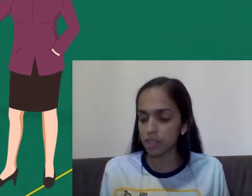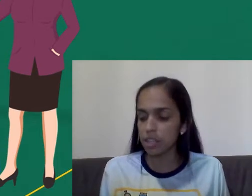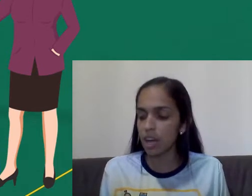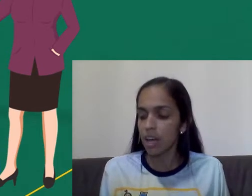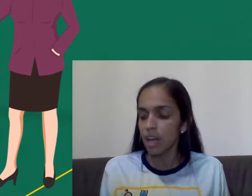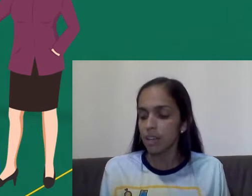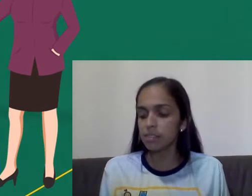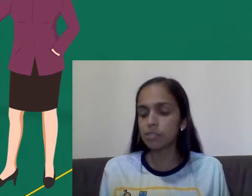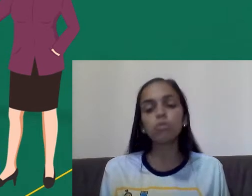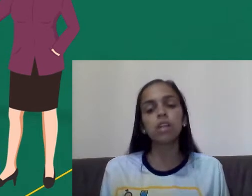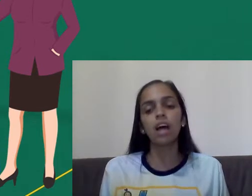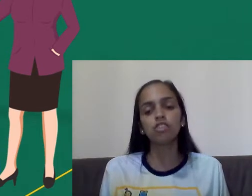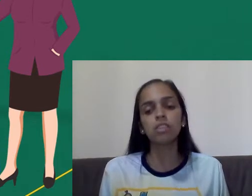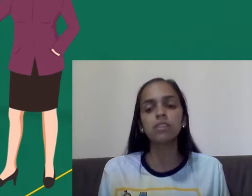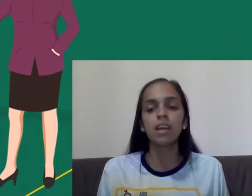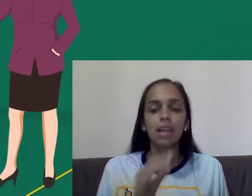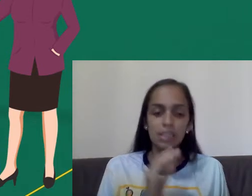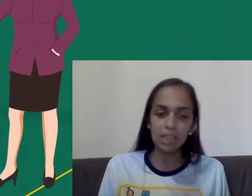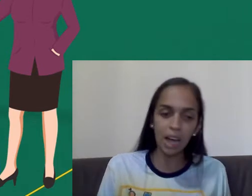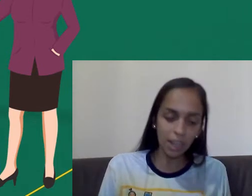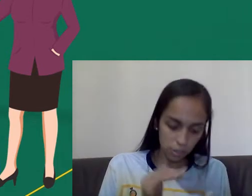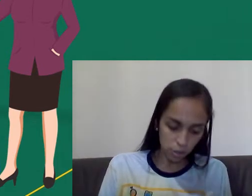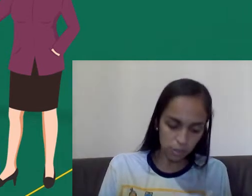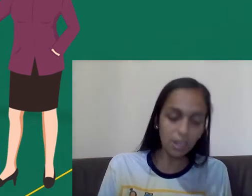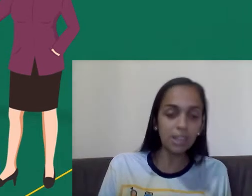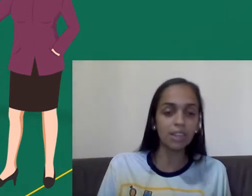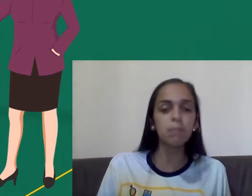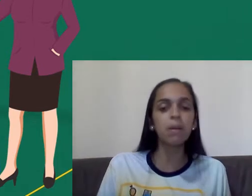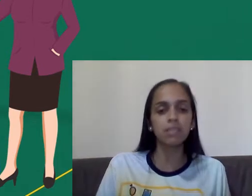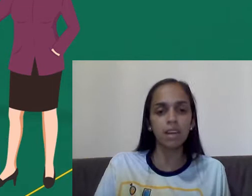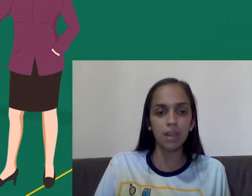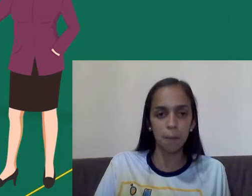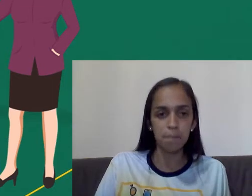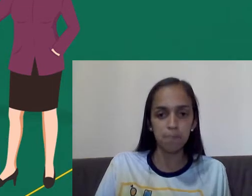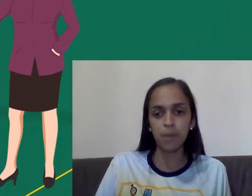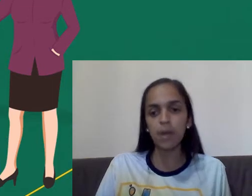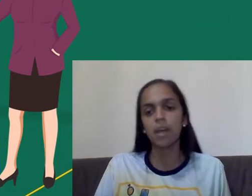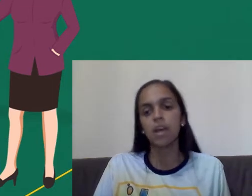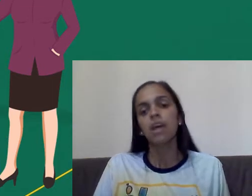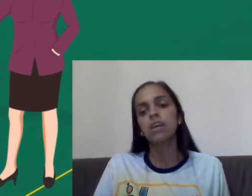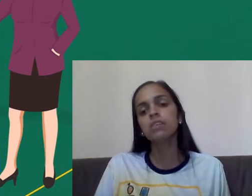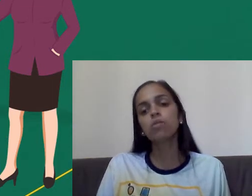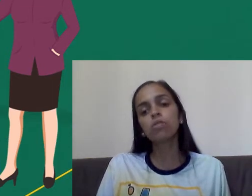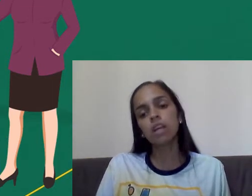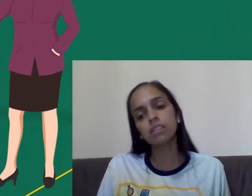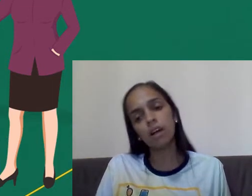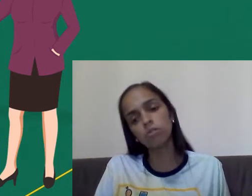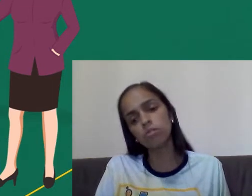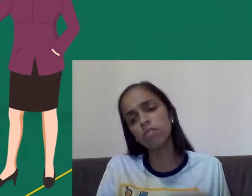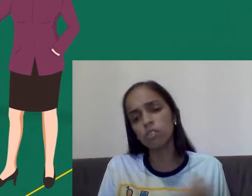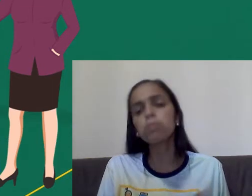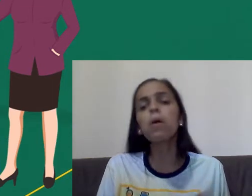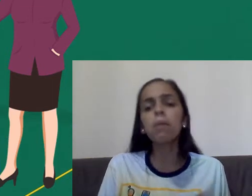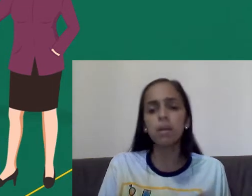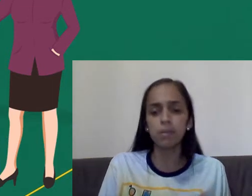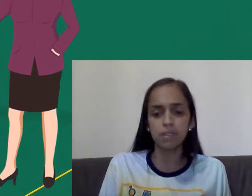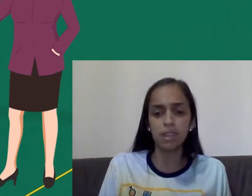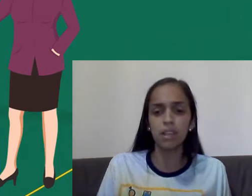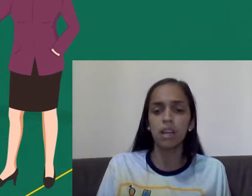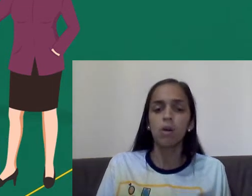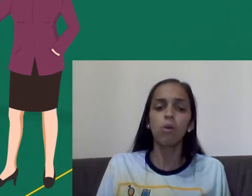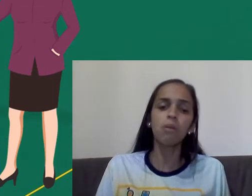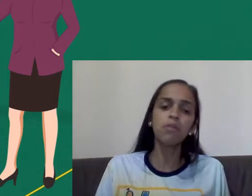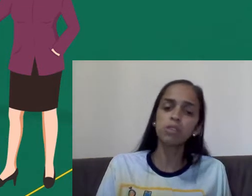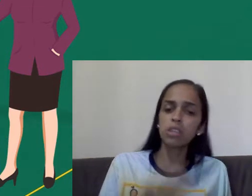nosso dia a dia, esses contrastes na sociedade brasileira, né? E esses contrastes causam diversos problemas,